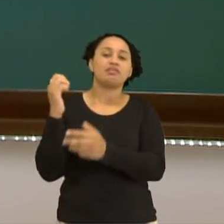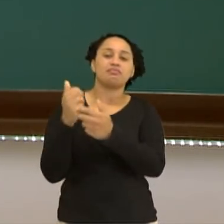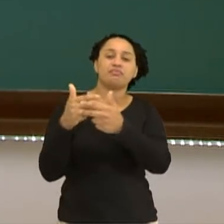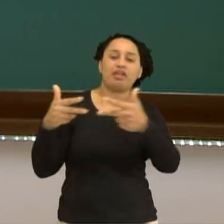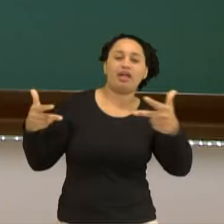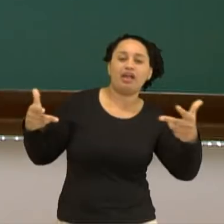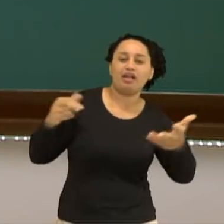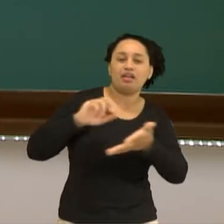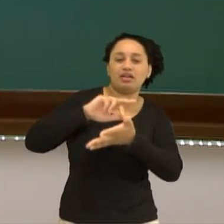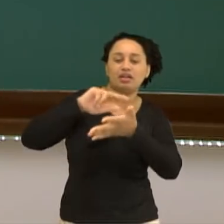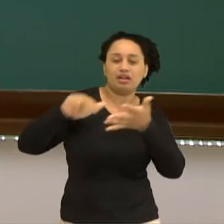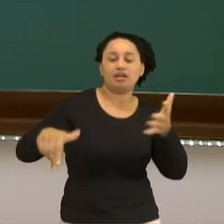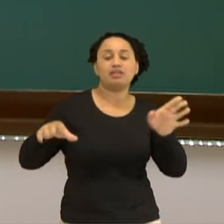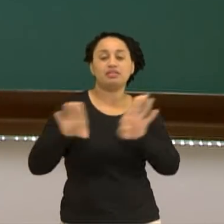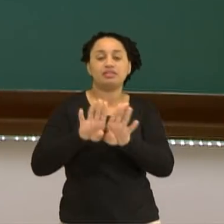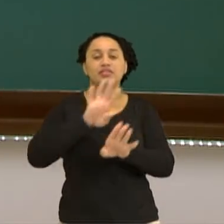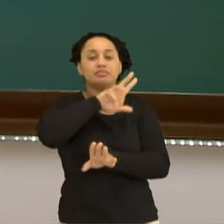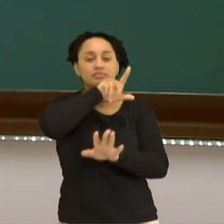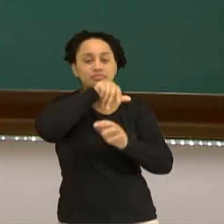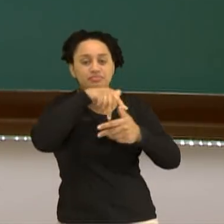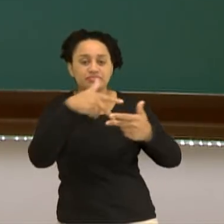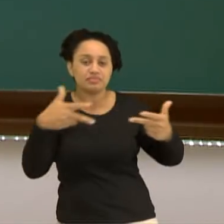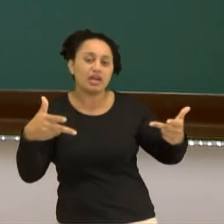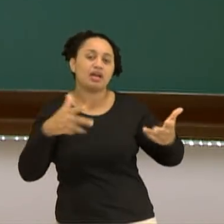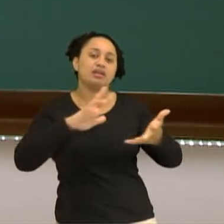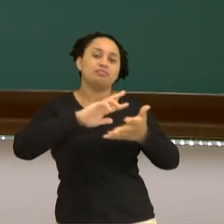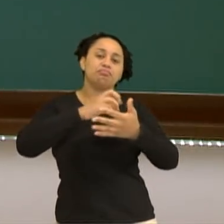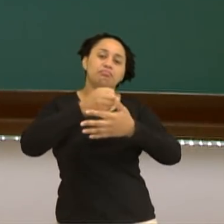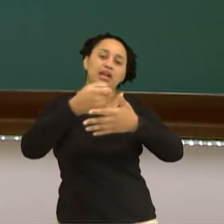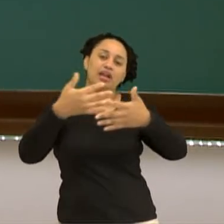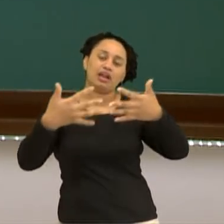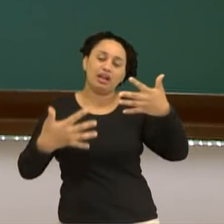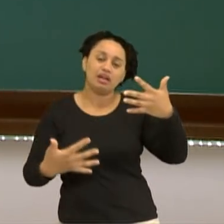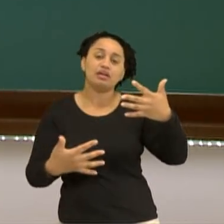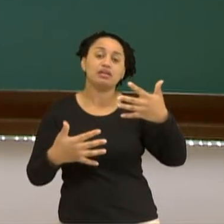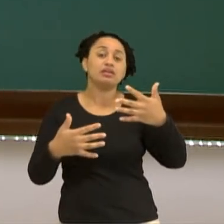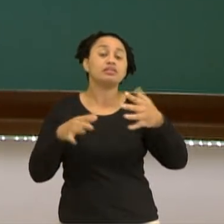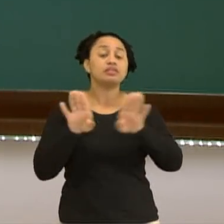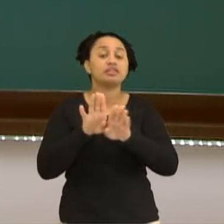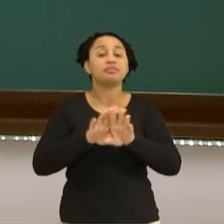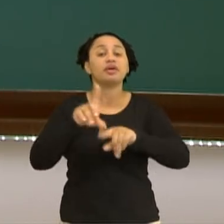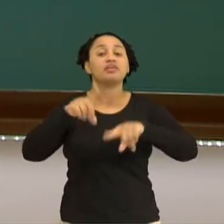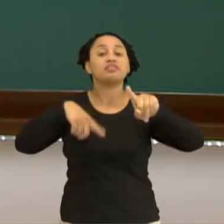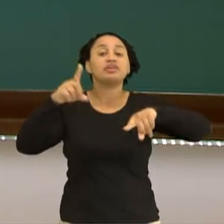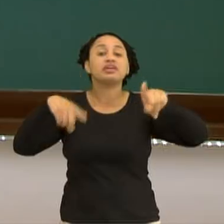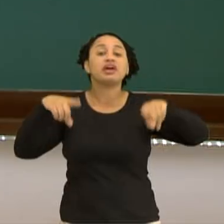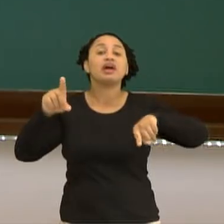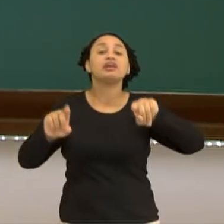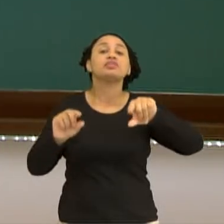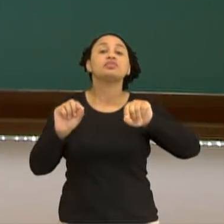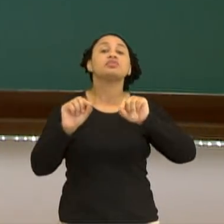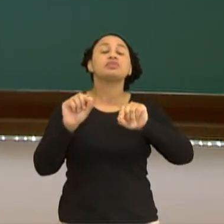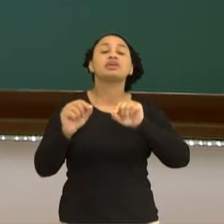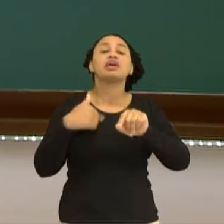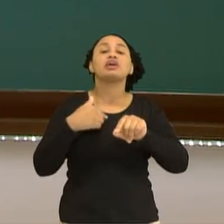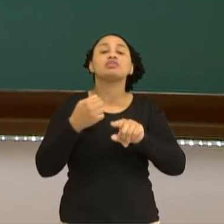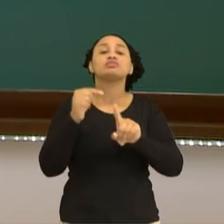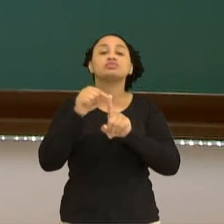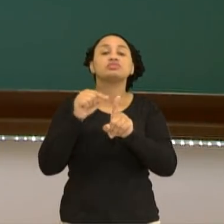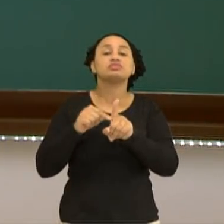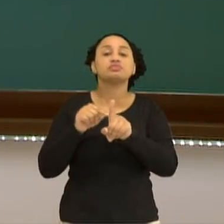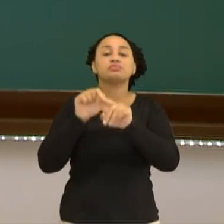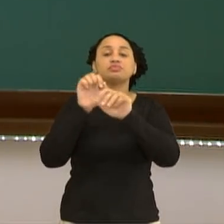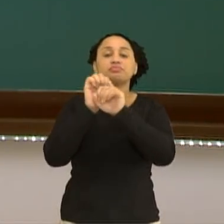grande quantidade de vegetais, é também a grande variável quantidade de gás